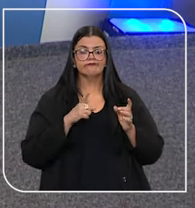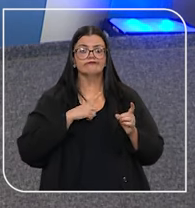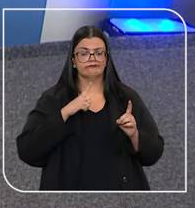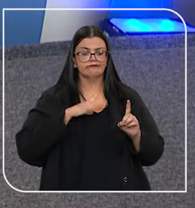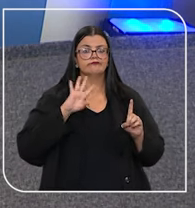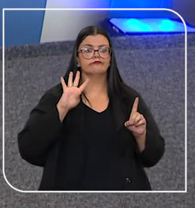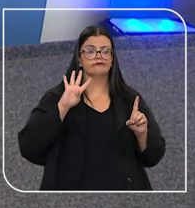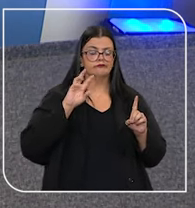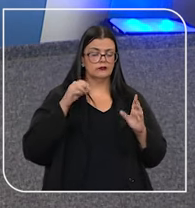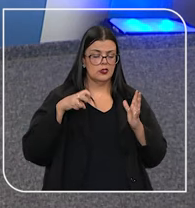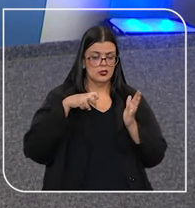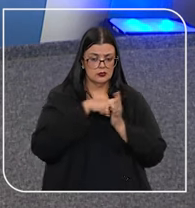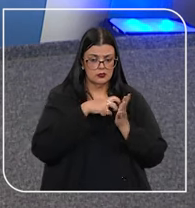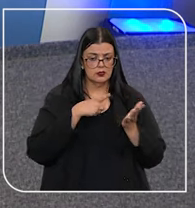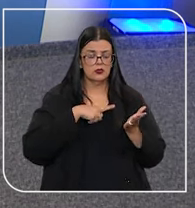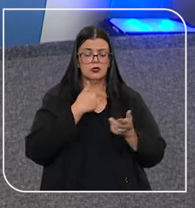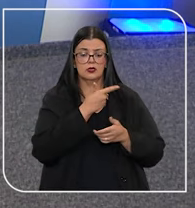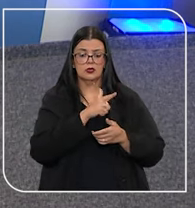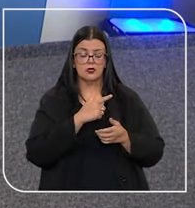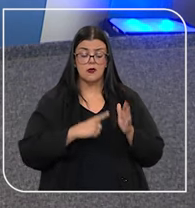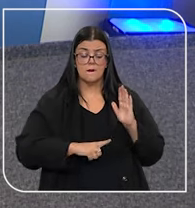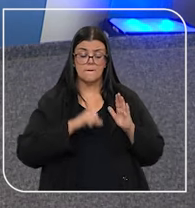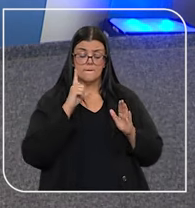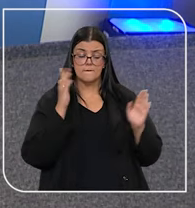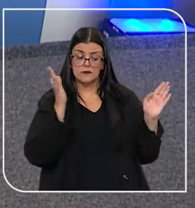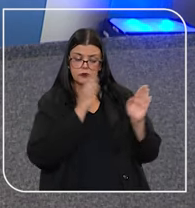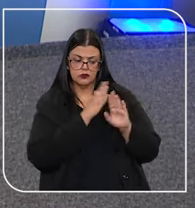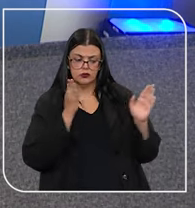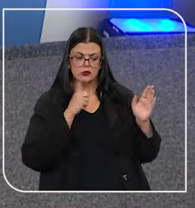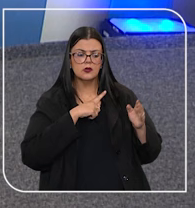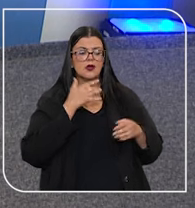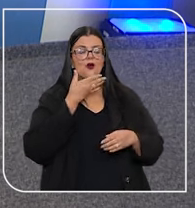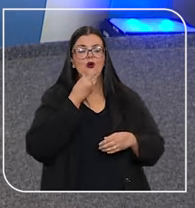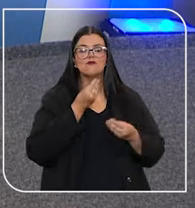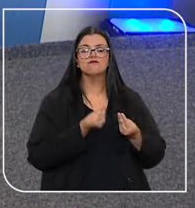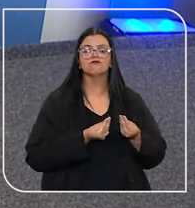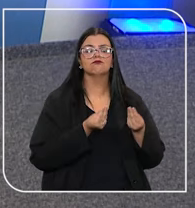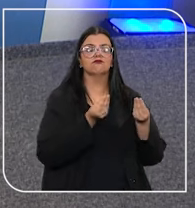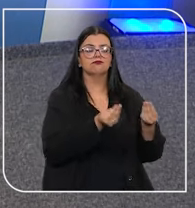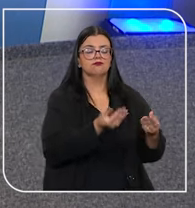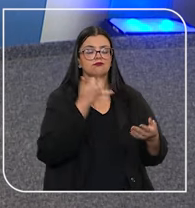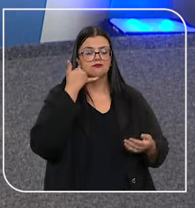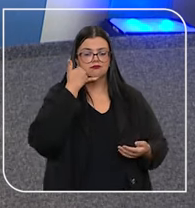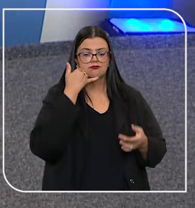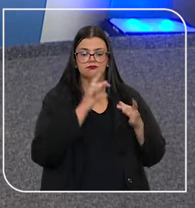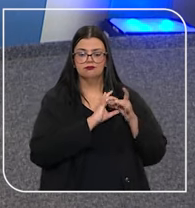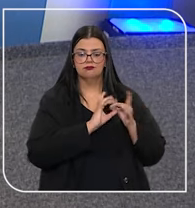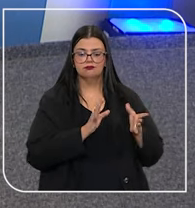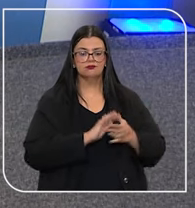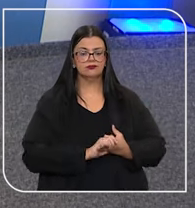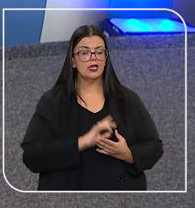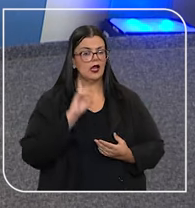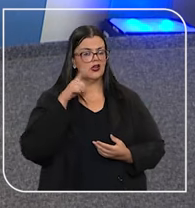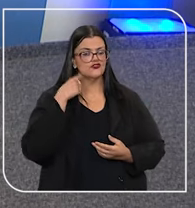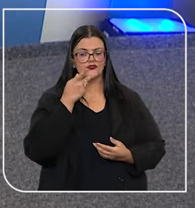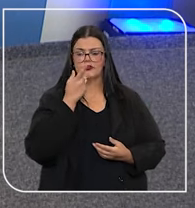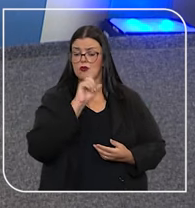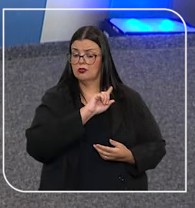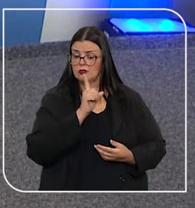condenado os policiais disseram que no momento do flagrante o homem teria permitido o acesso ao aparelho mas a defesa negou